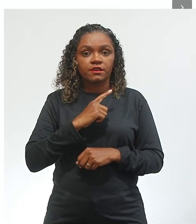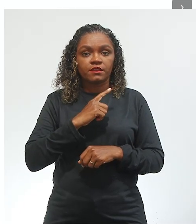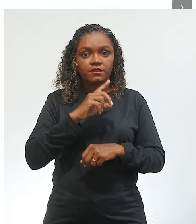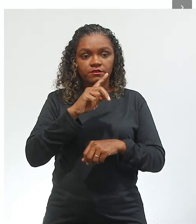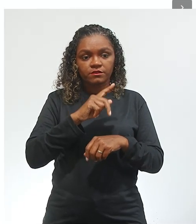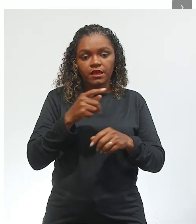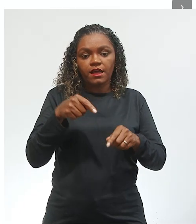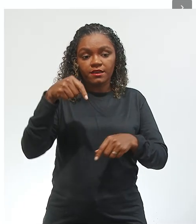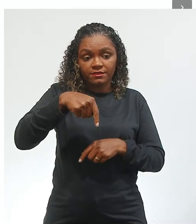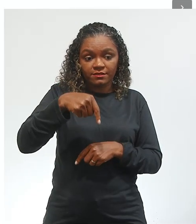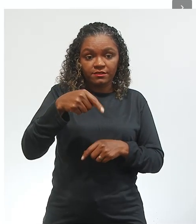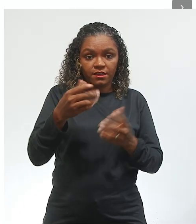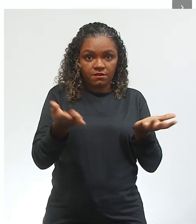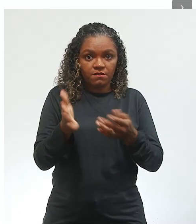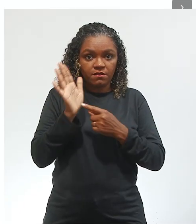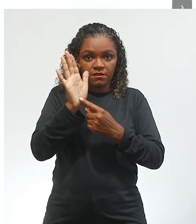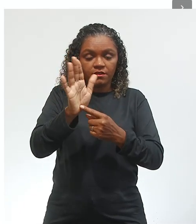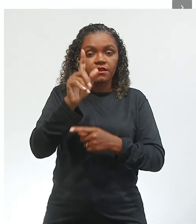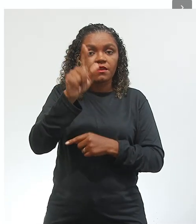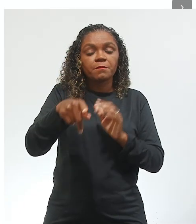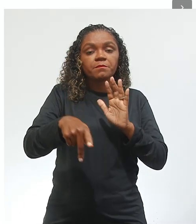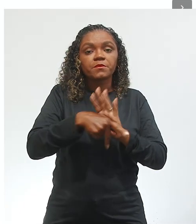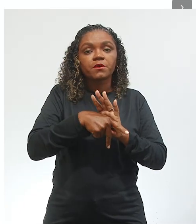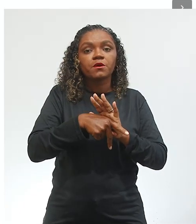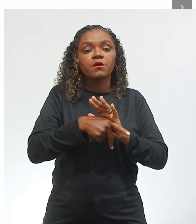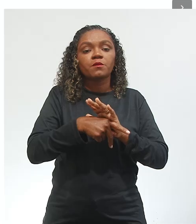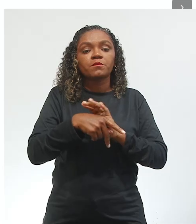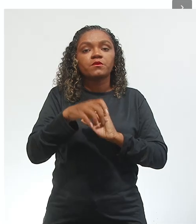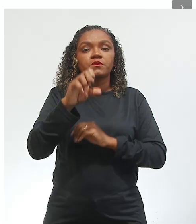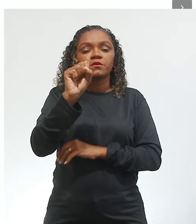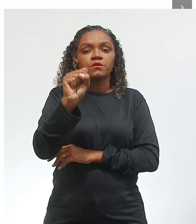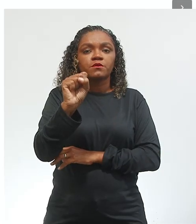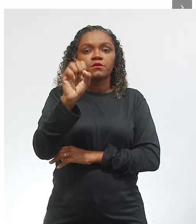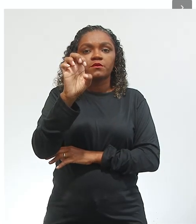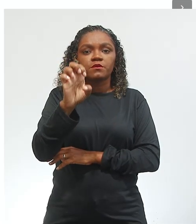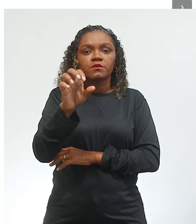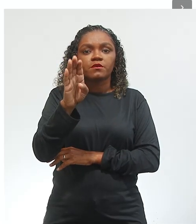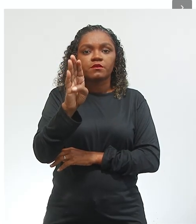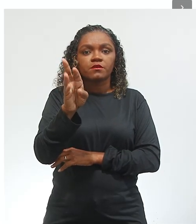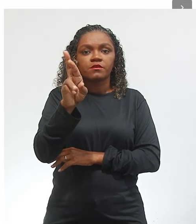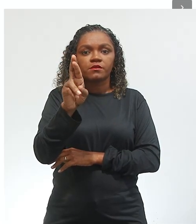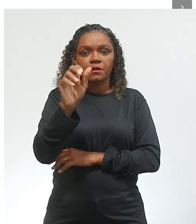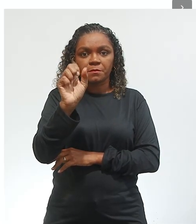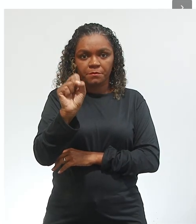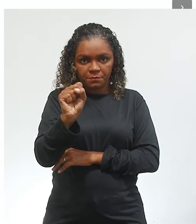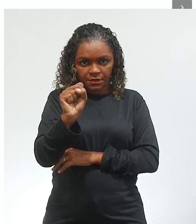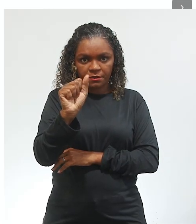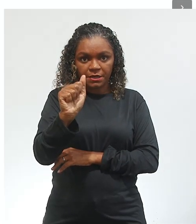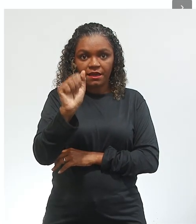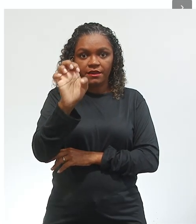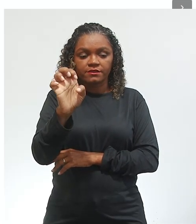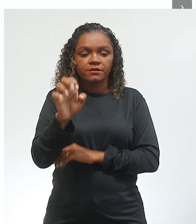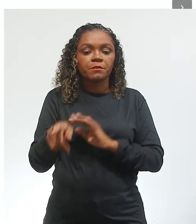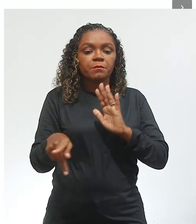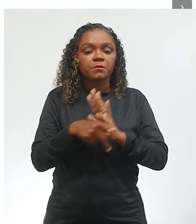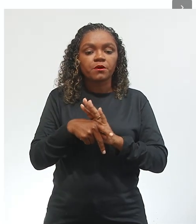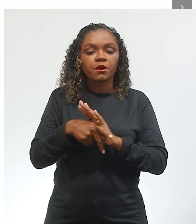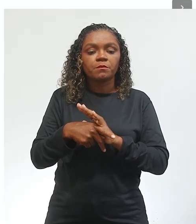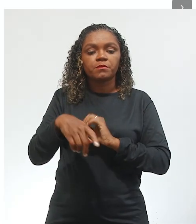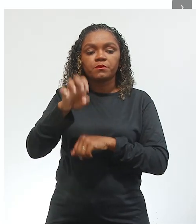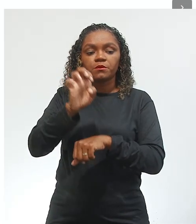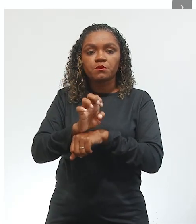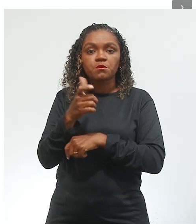do Sebrae de Minas Gerais. Eles têm uma publicação chamada Manual Como Elaborar um Plano de Marketing e